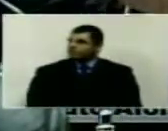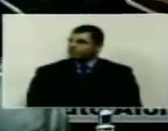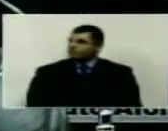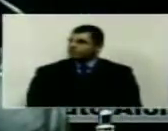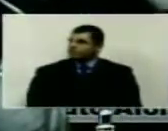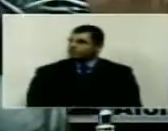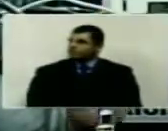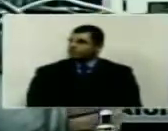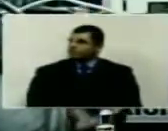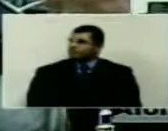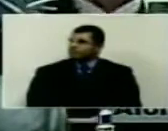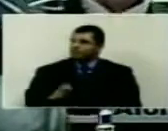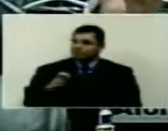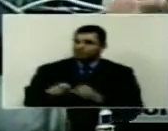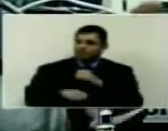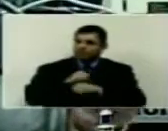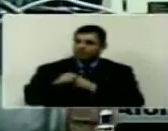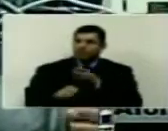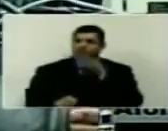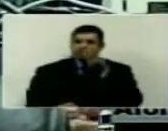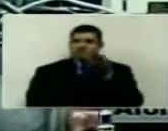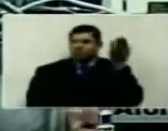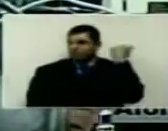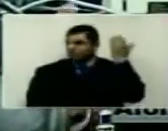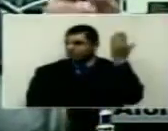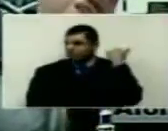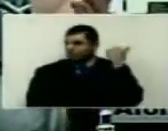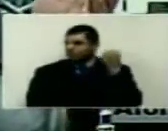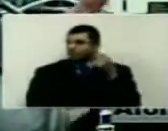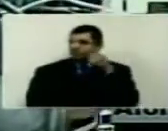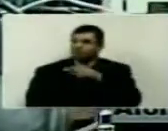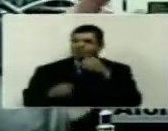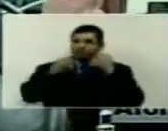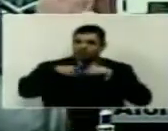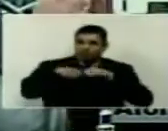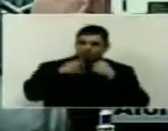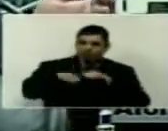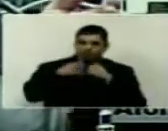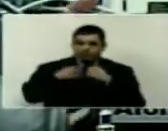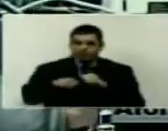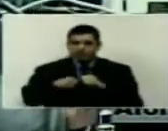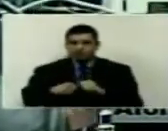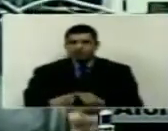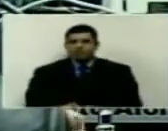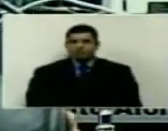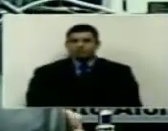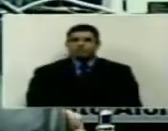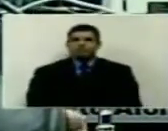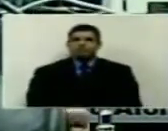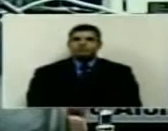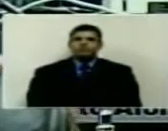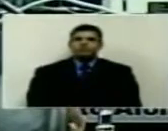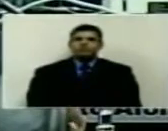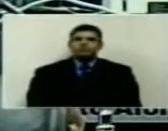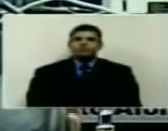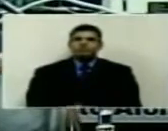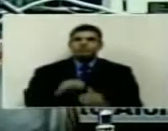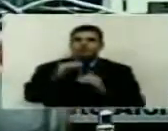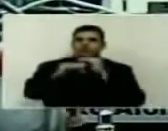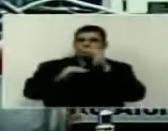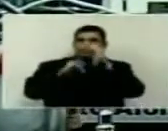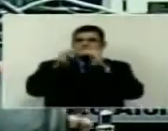há 4, 5 anos a gente vem falando a mesma coisa. É necessário o Estado do Amazonas